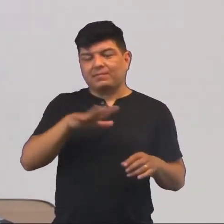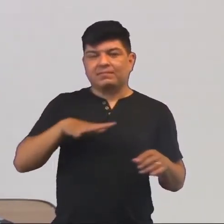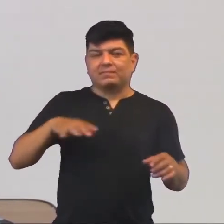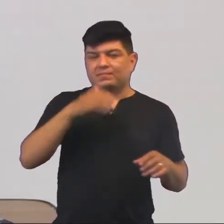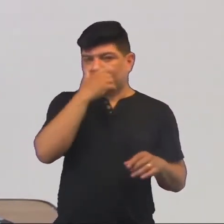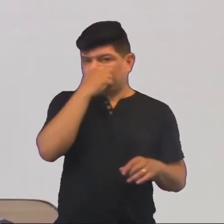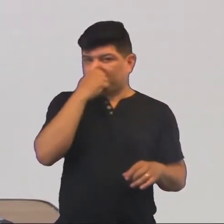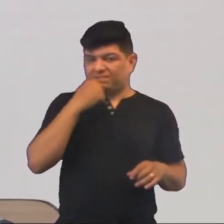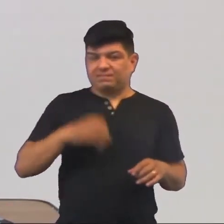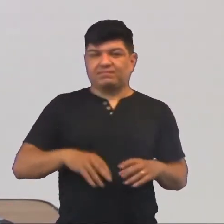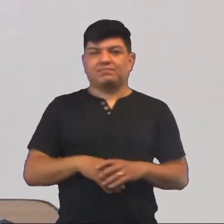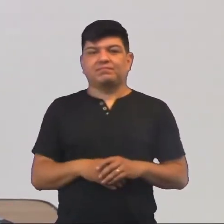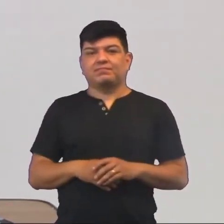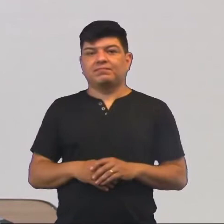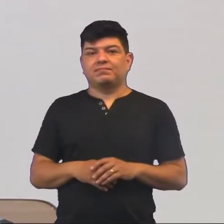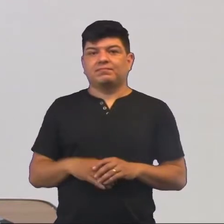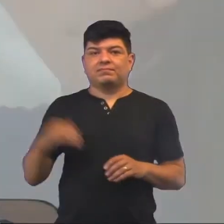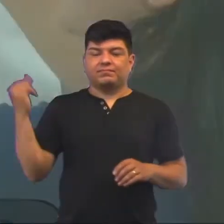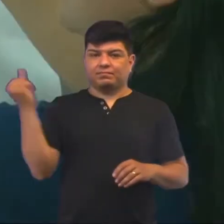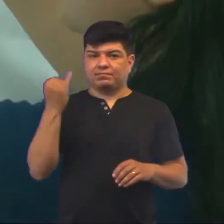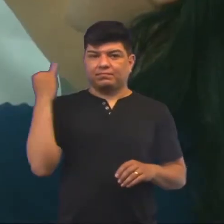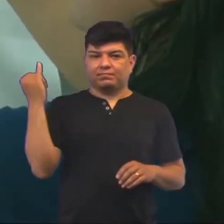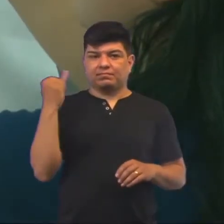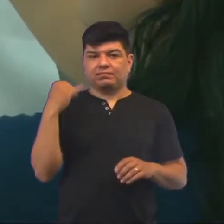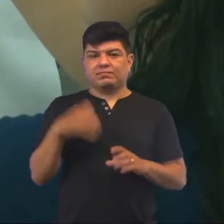ó, compreender a importância, ó.